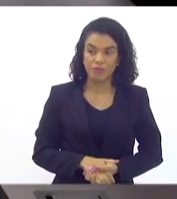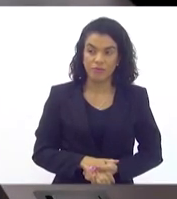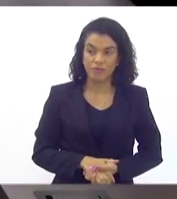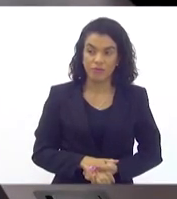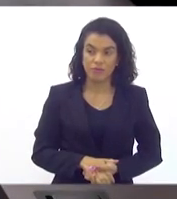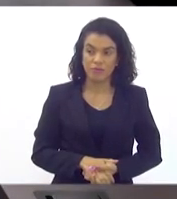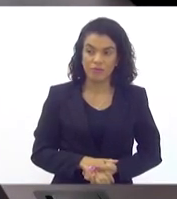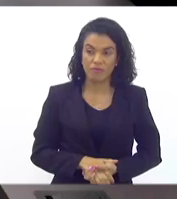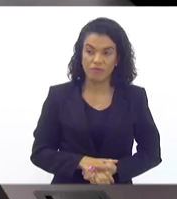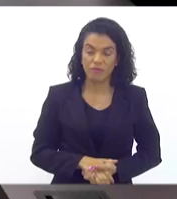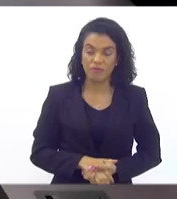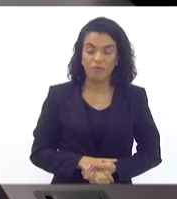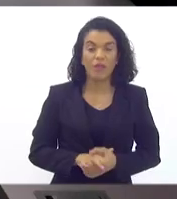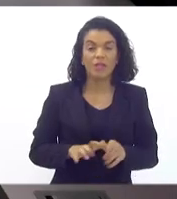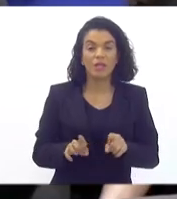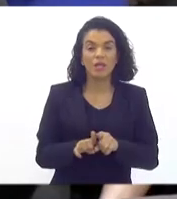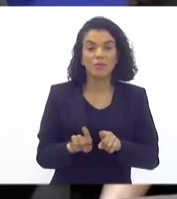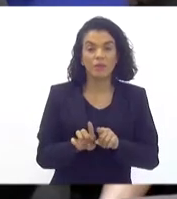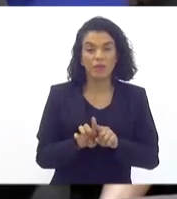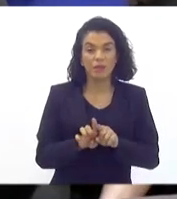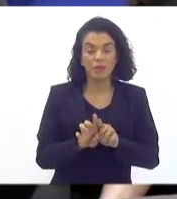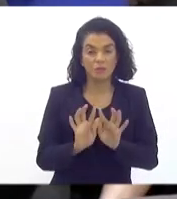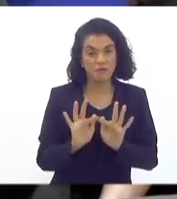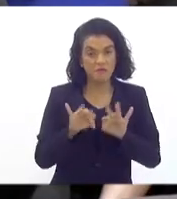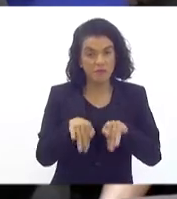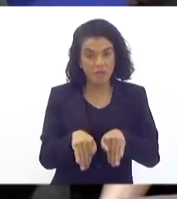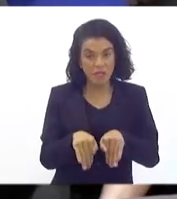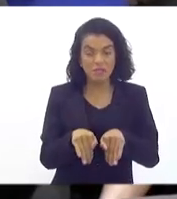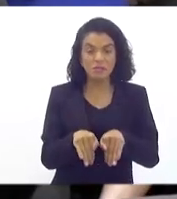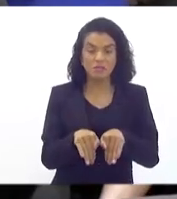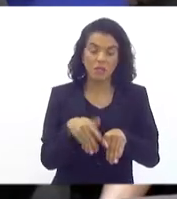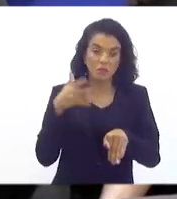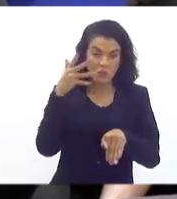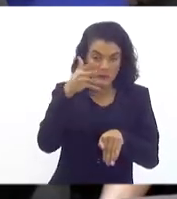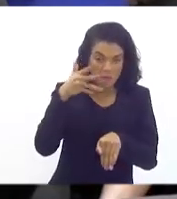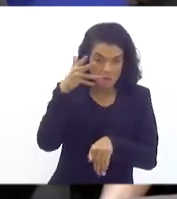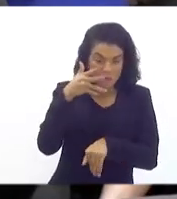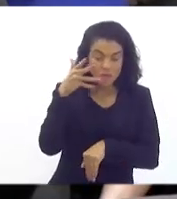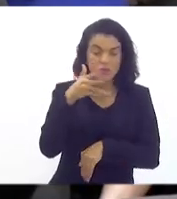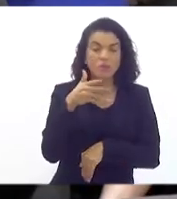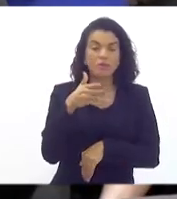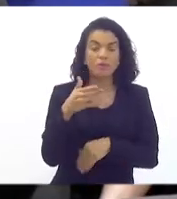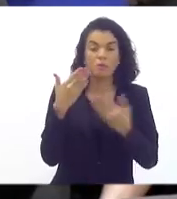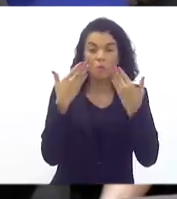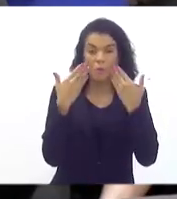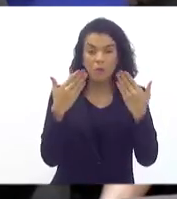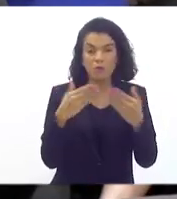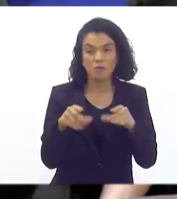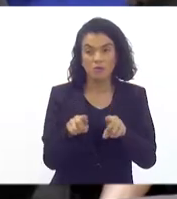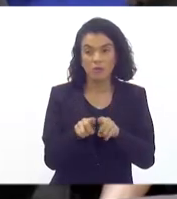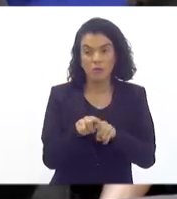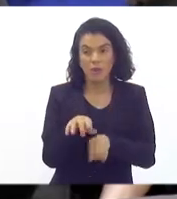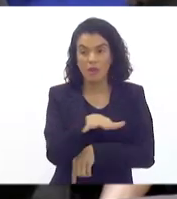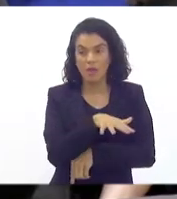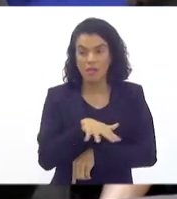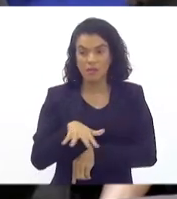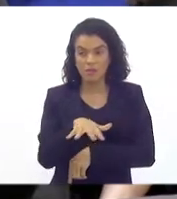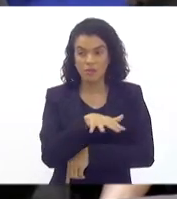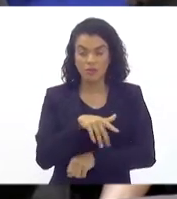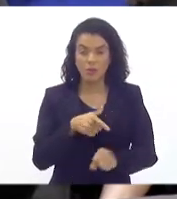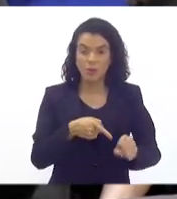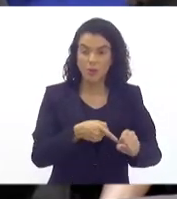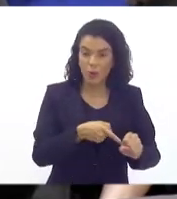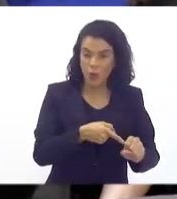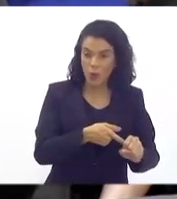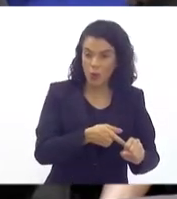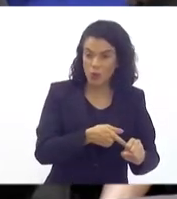e por fim é sempre destacado aqui a situação do posto